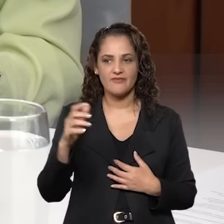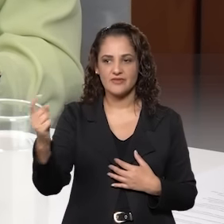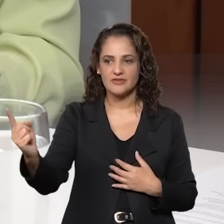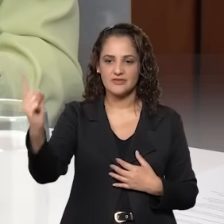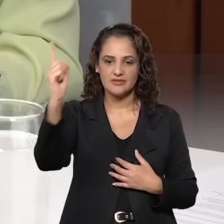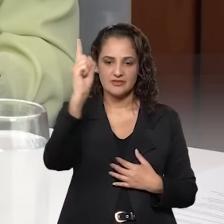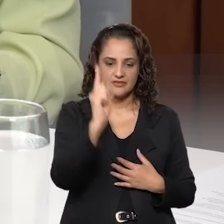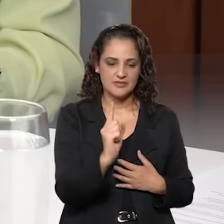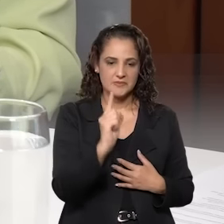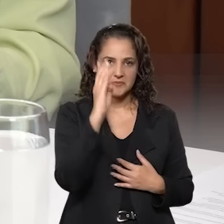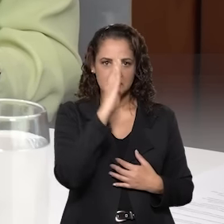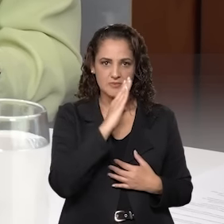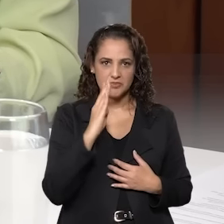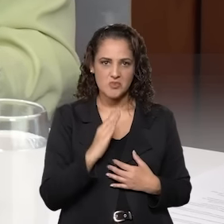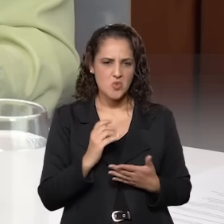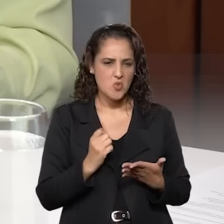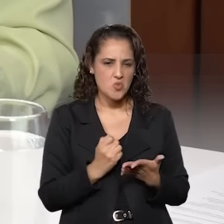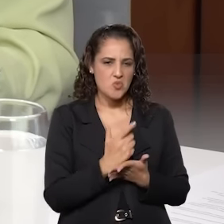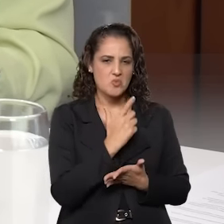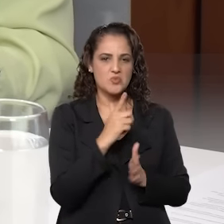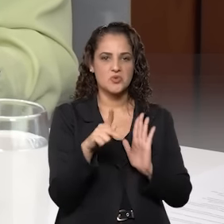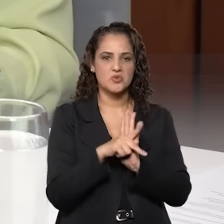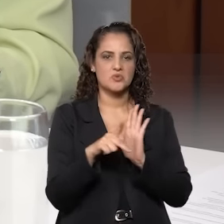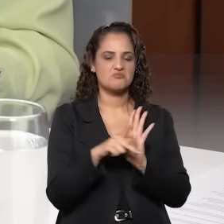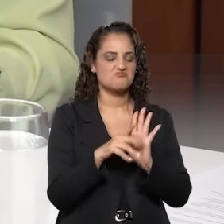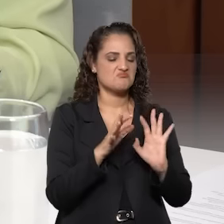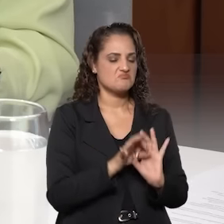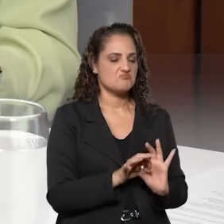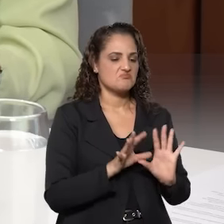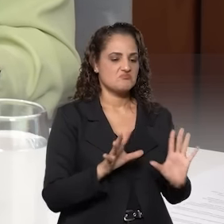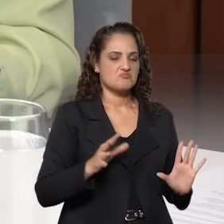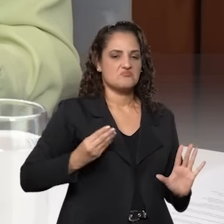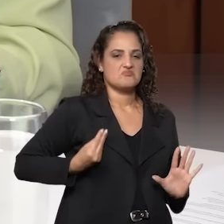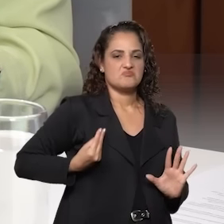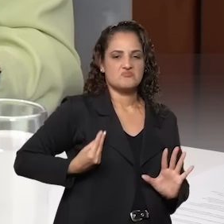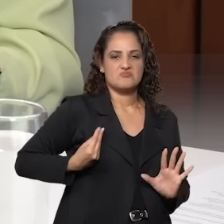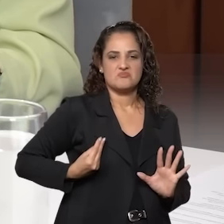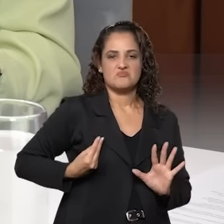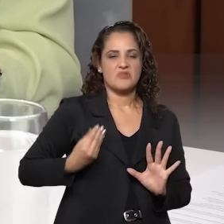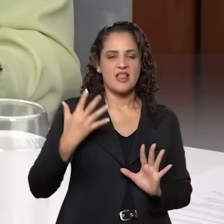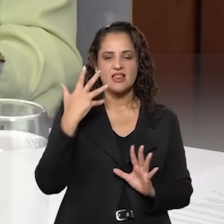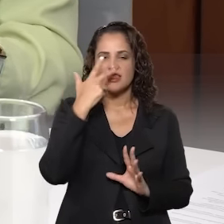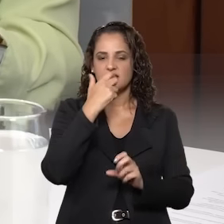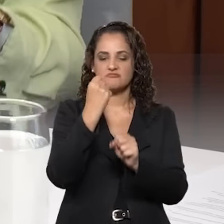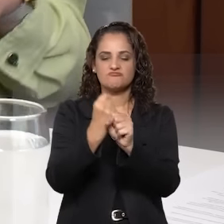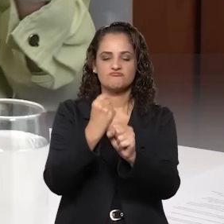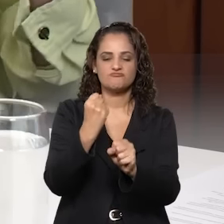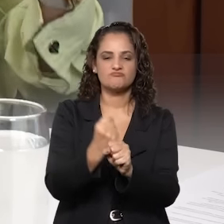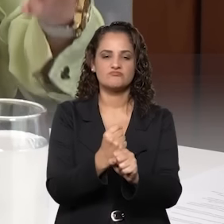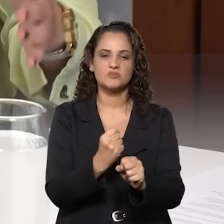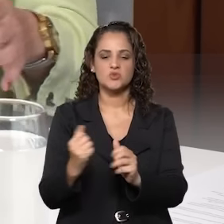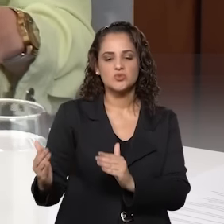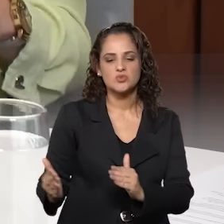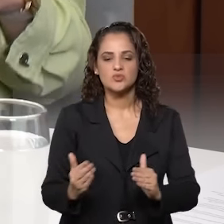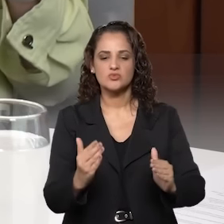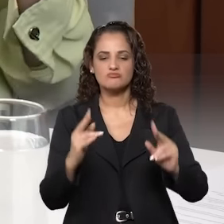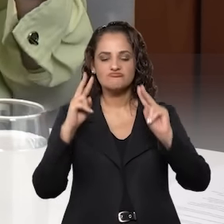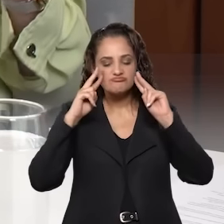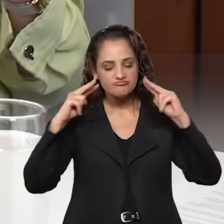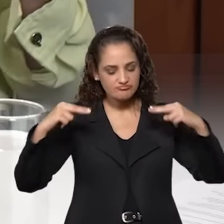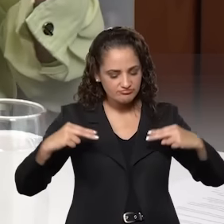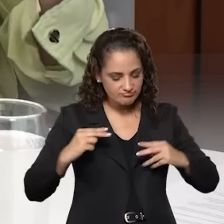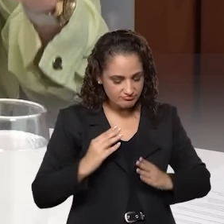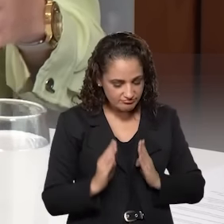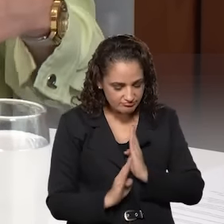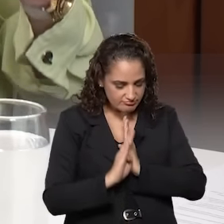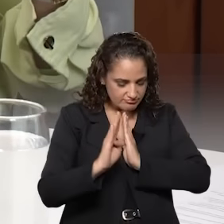escravizada e que comprou a própria liberdade e construiu uma vida belíssima e numa jornada de descoberta pessoal de